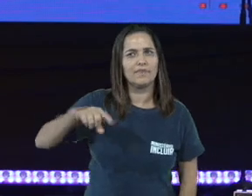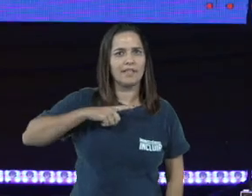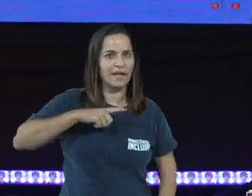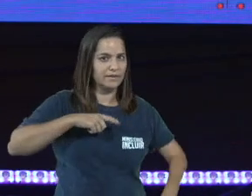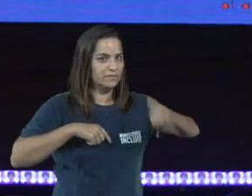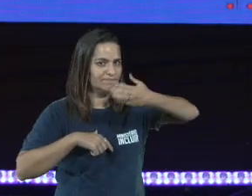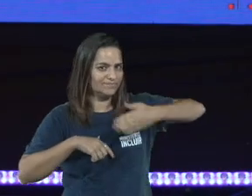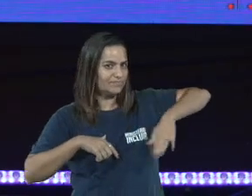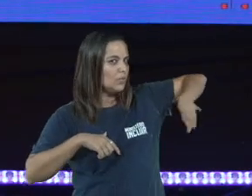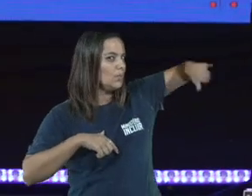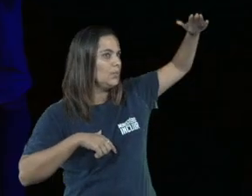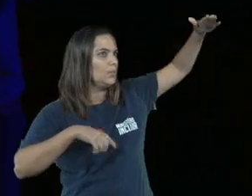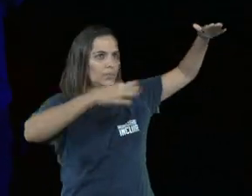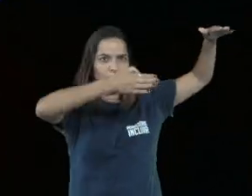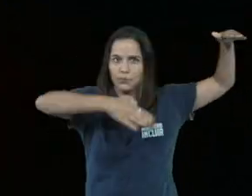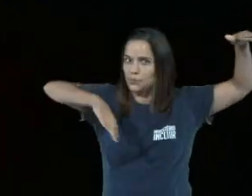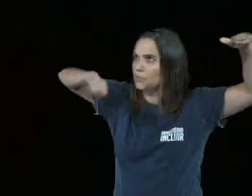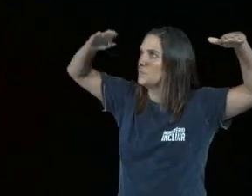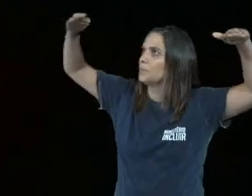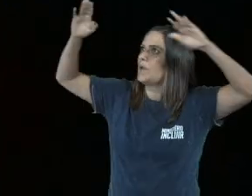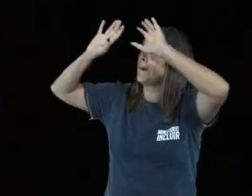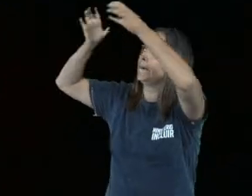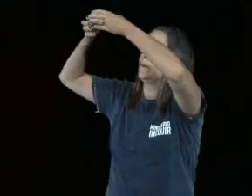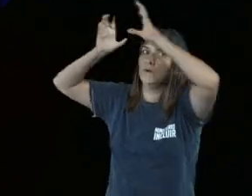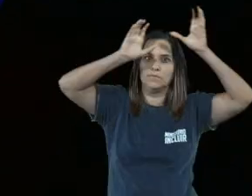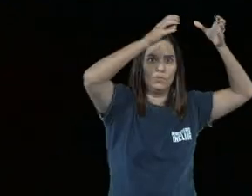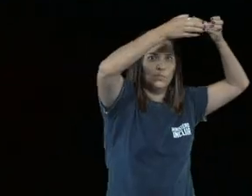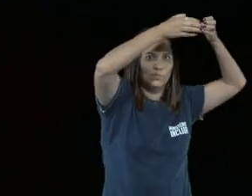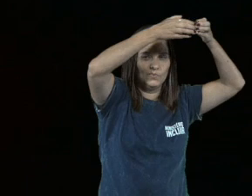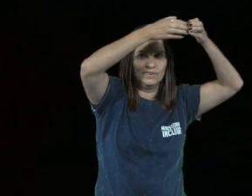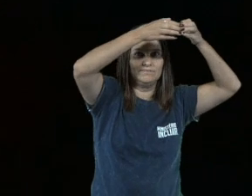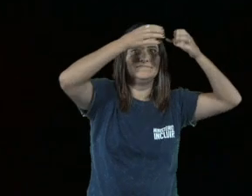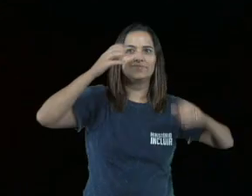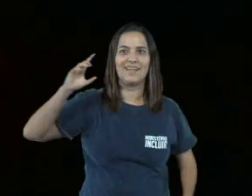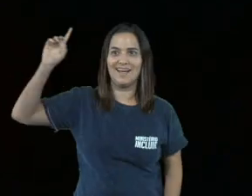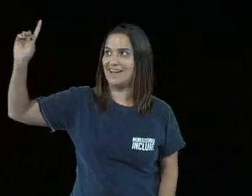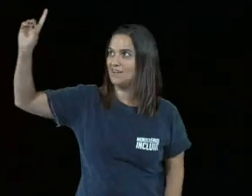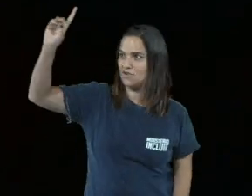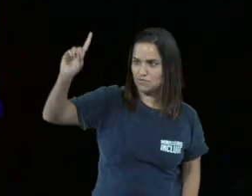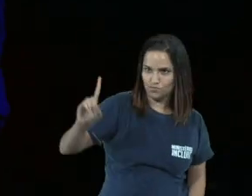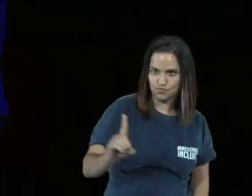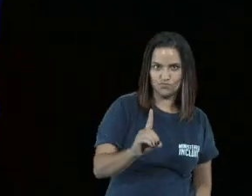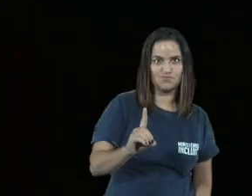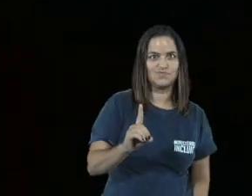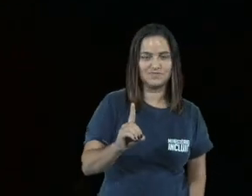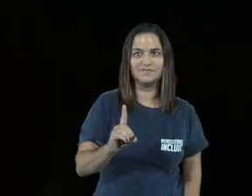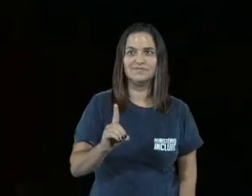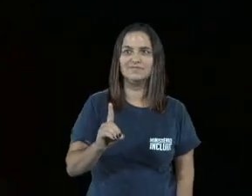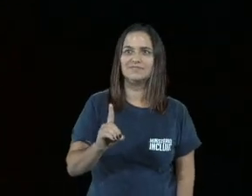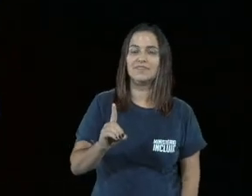acontecer em uma grande batalha só que o gigante falava aí que vocês estão posicionado aí para lutar